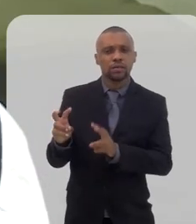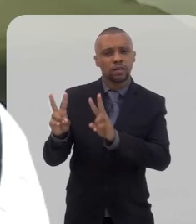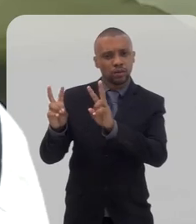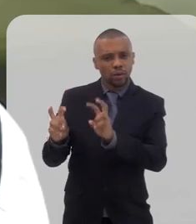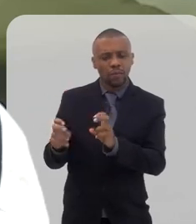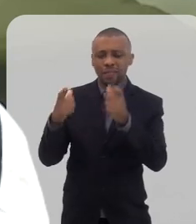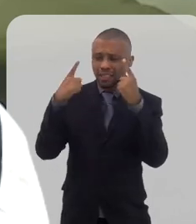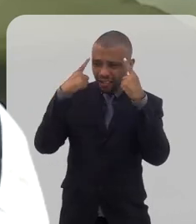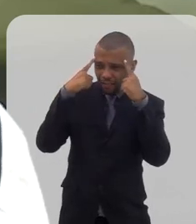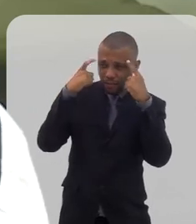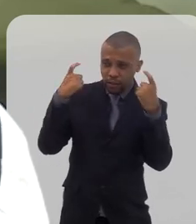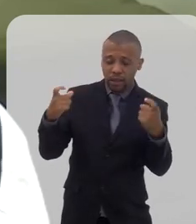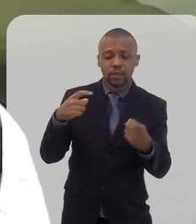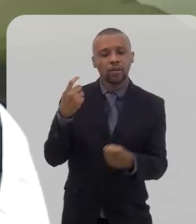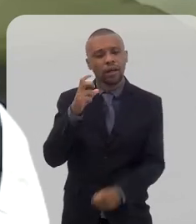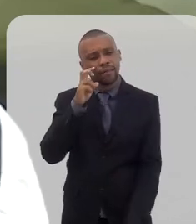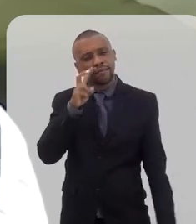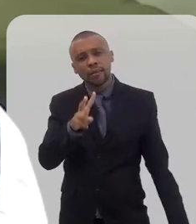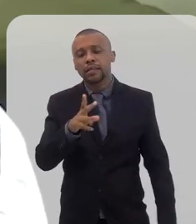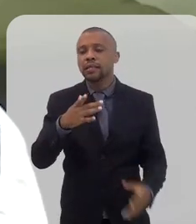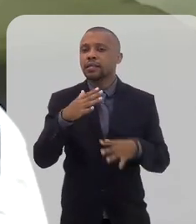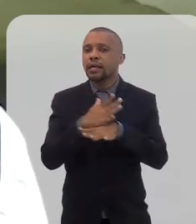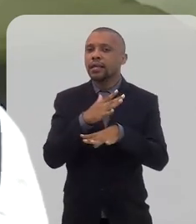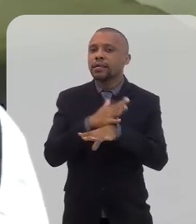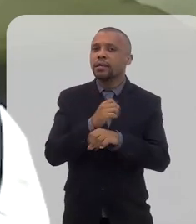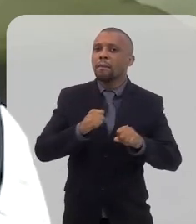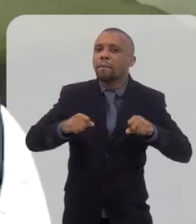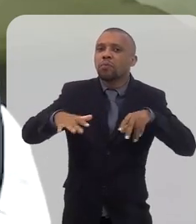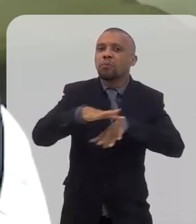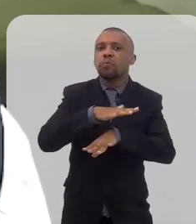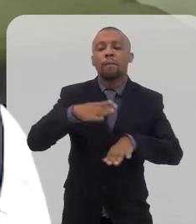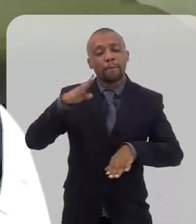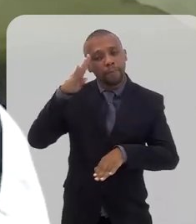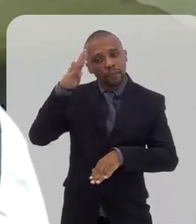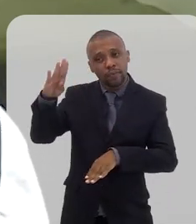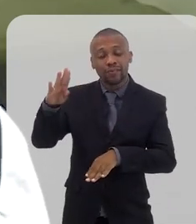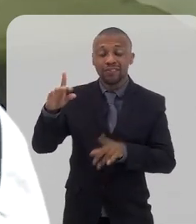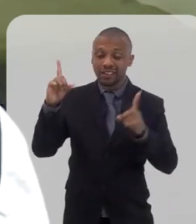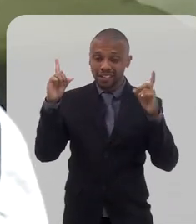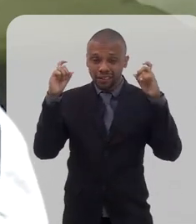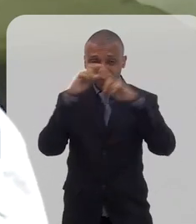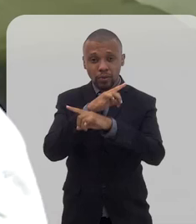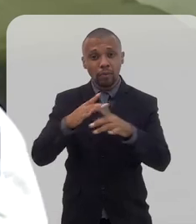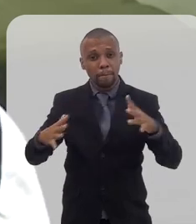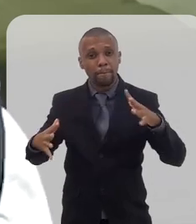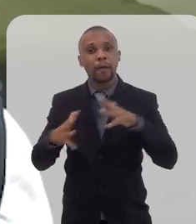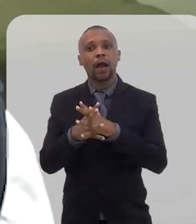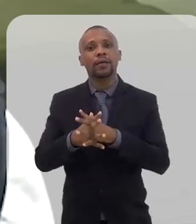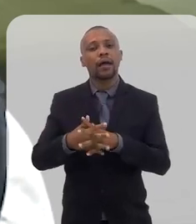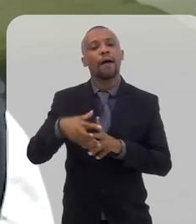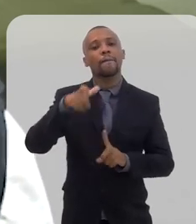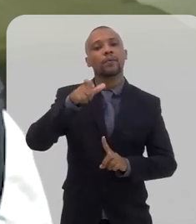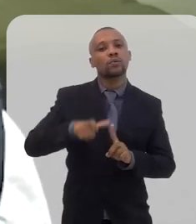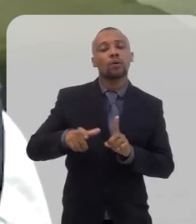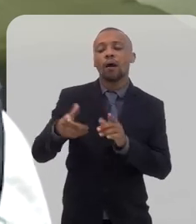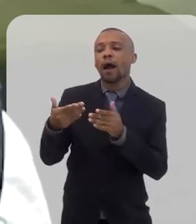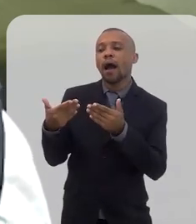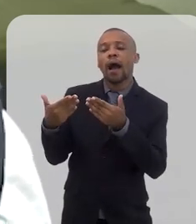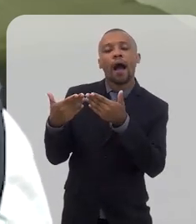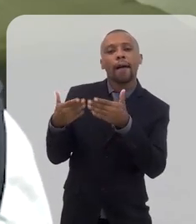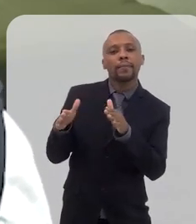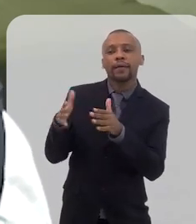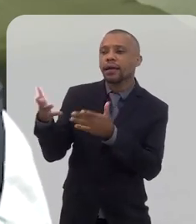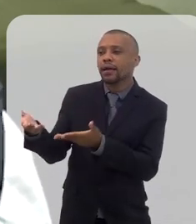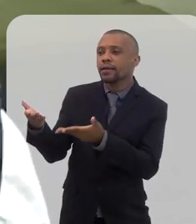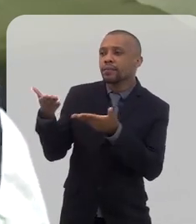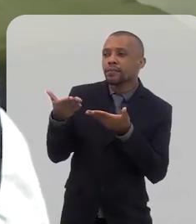questão da violência de que a gente vive nas grandes cidades, principalmente, fica cada vez mais difícil da pessoa abrir a